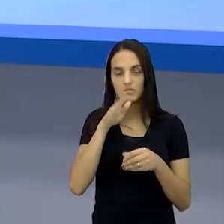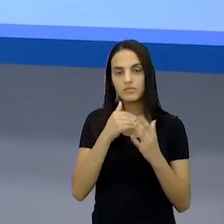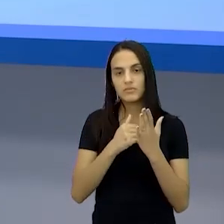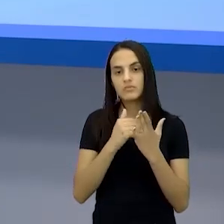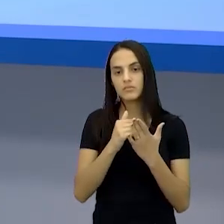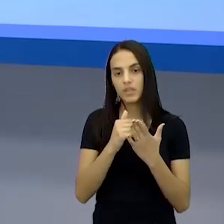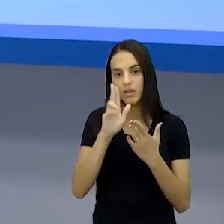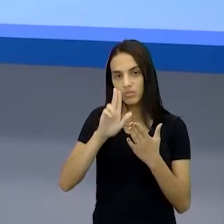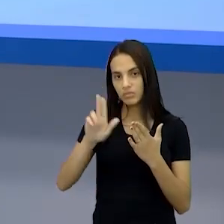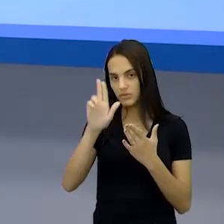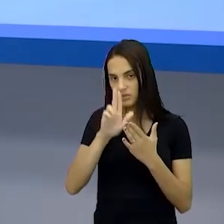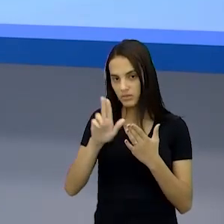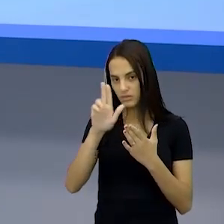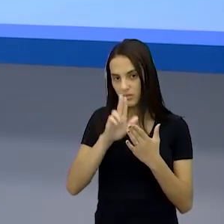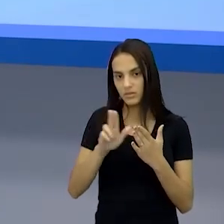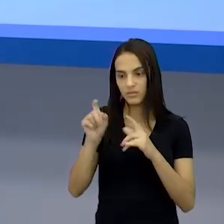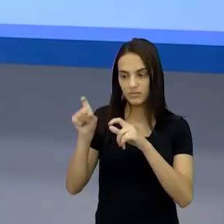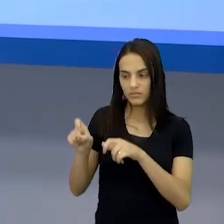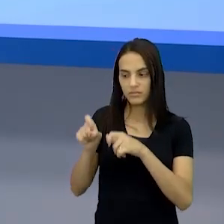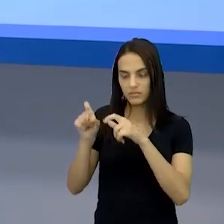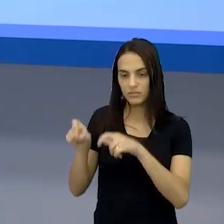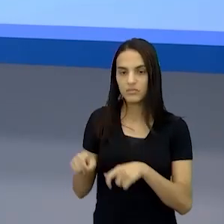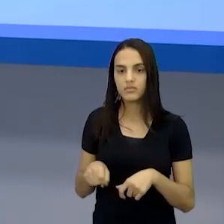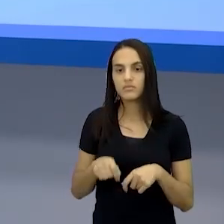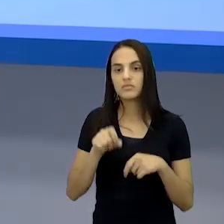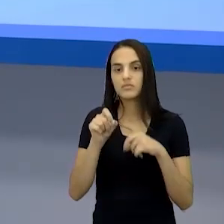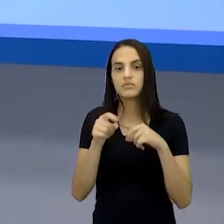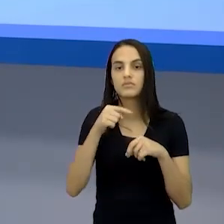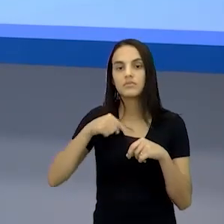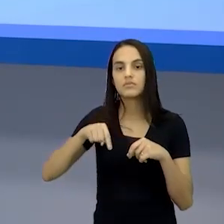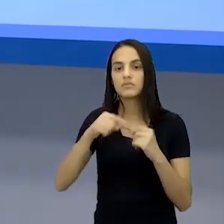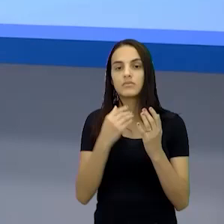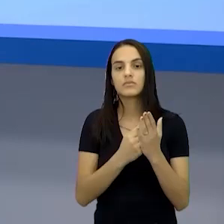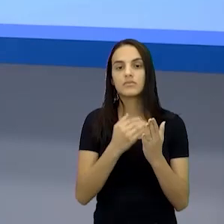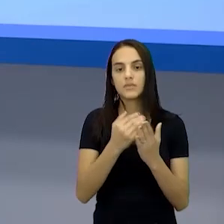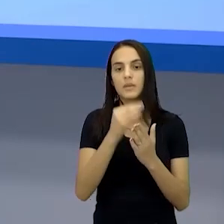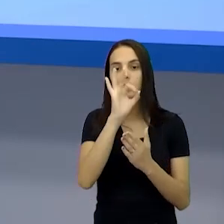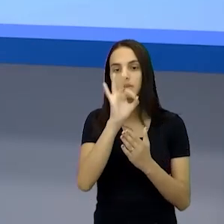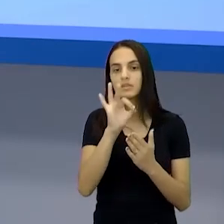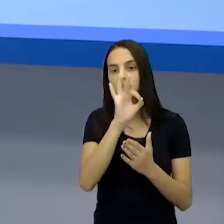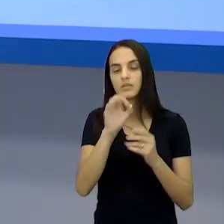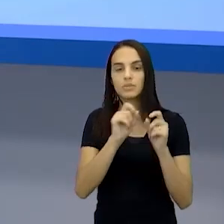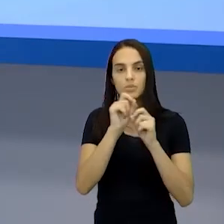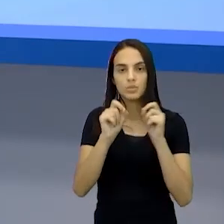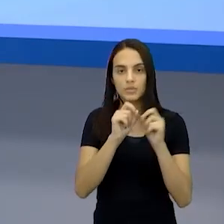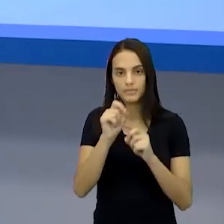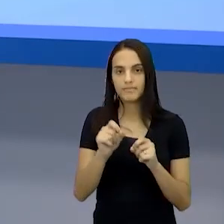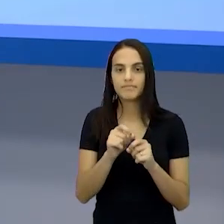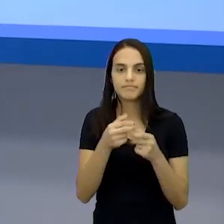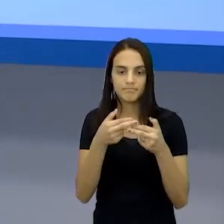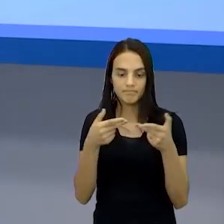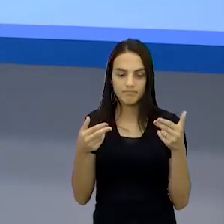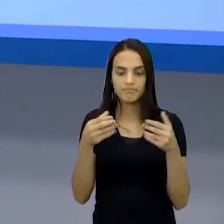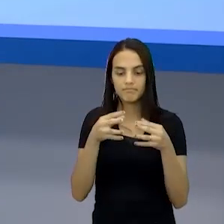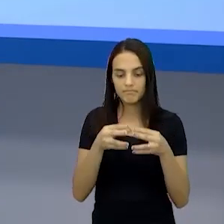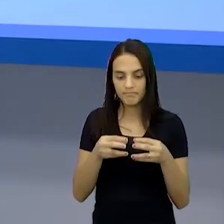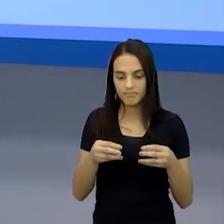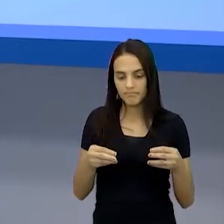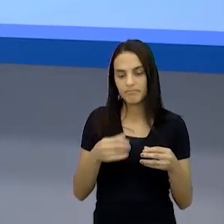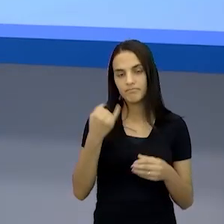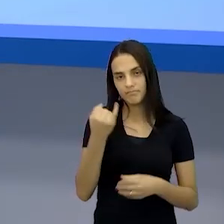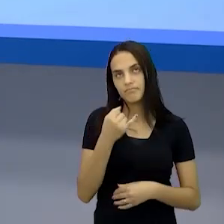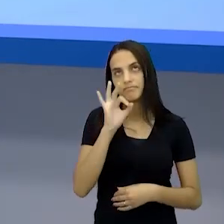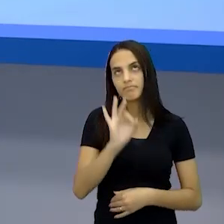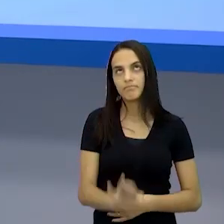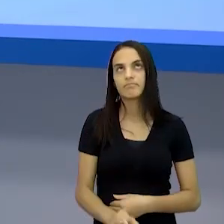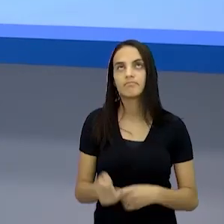mais utilizados aí na agricultura, né, e o que nós mais temos em porcentagem, né, dos tipos de solo, e logicamente fazendo